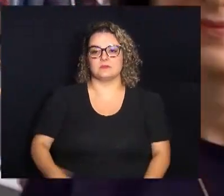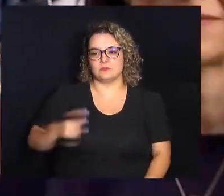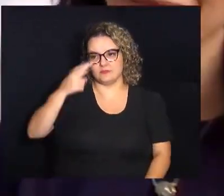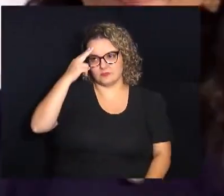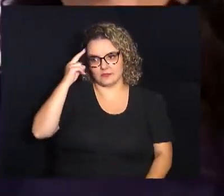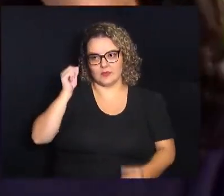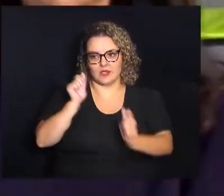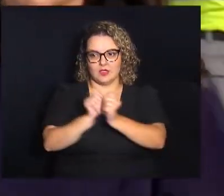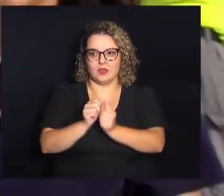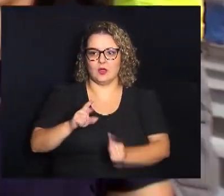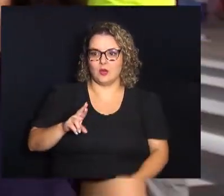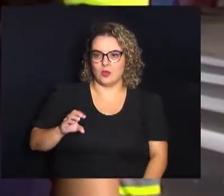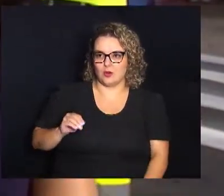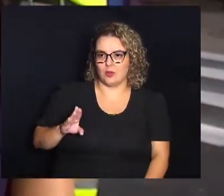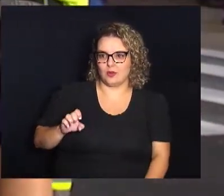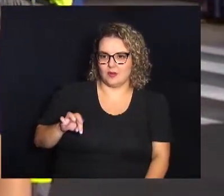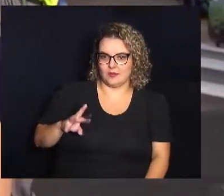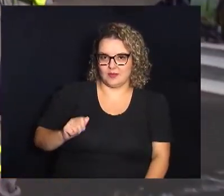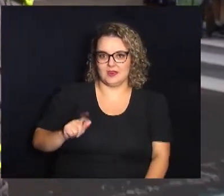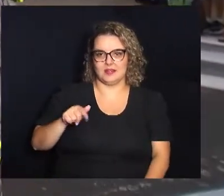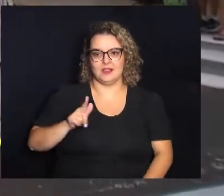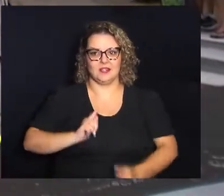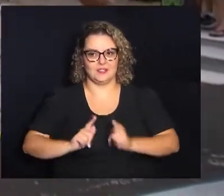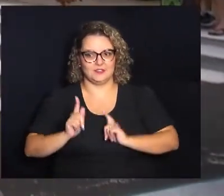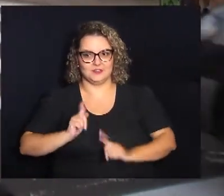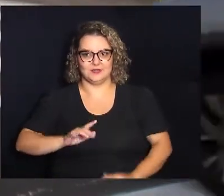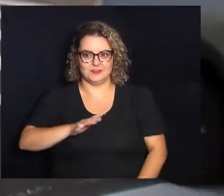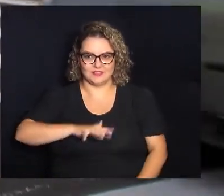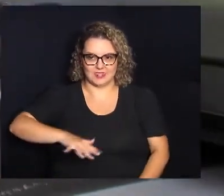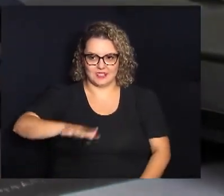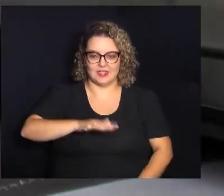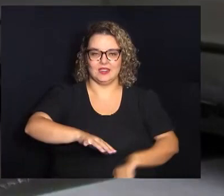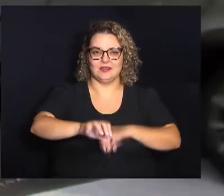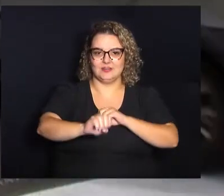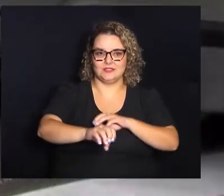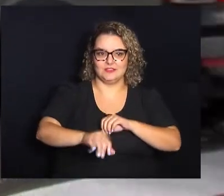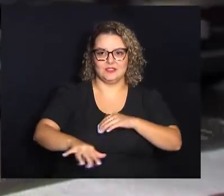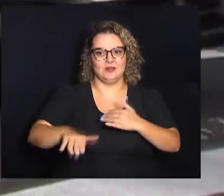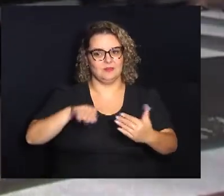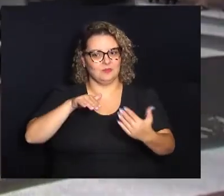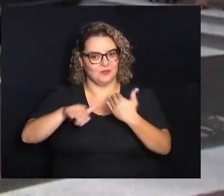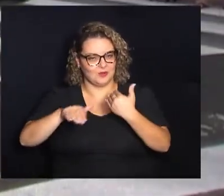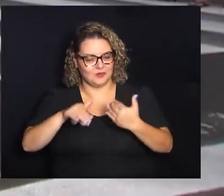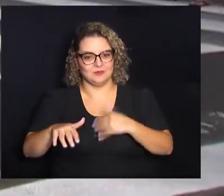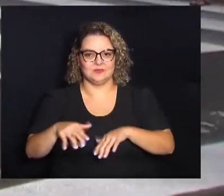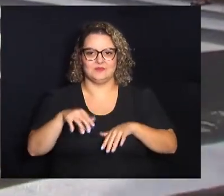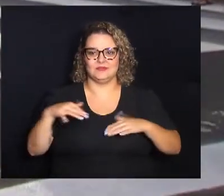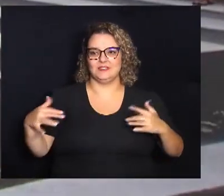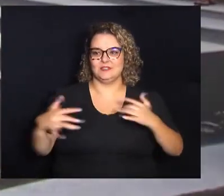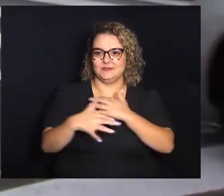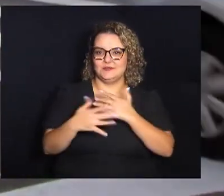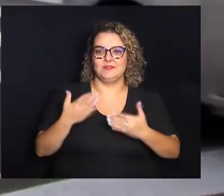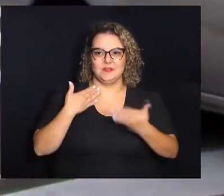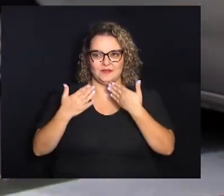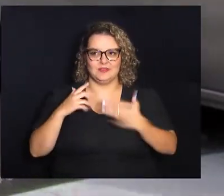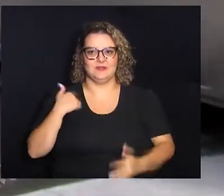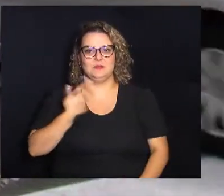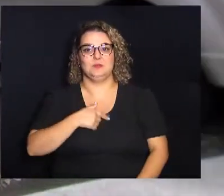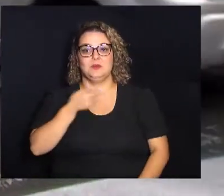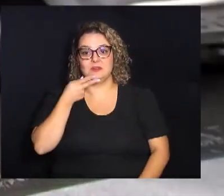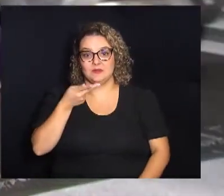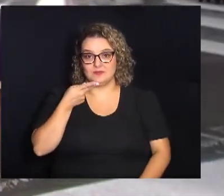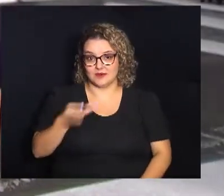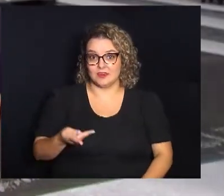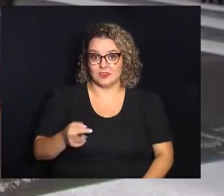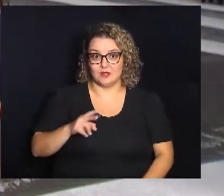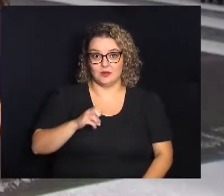Roberta Mantovani, que é gerente da área de educação para a mobilidade, vai conversar conosco para falar justamente, Roberta,